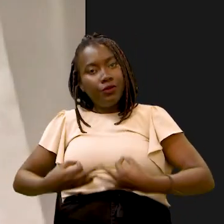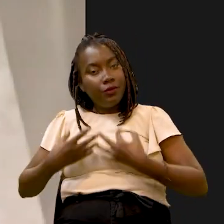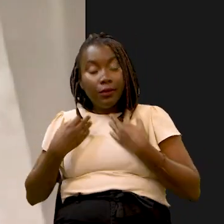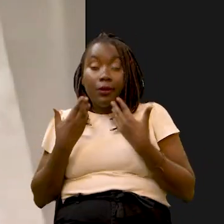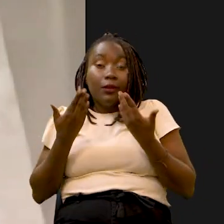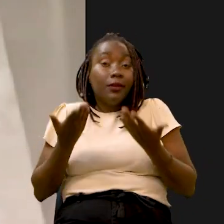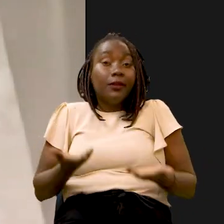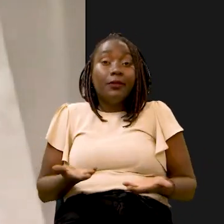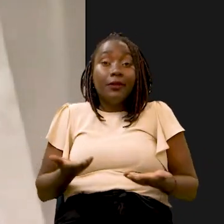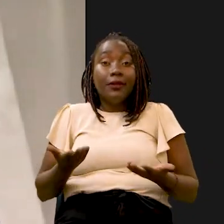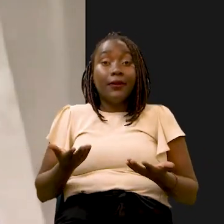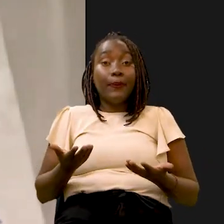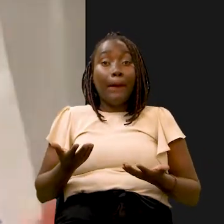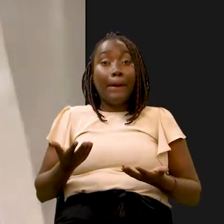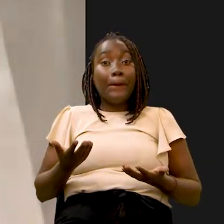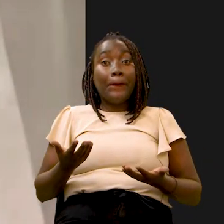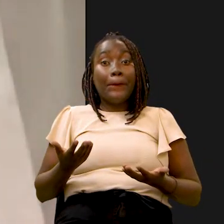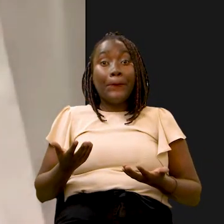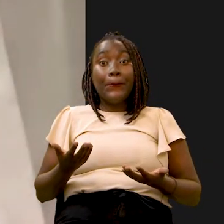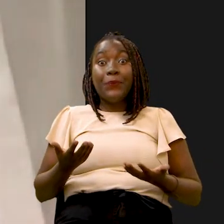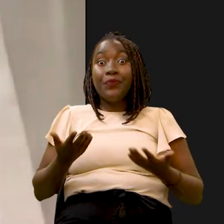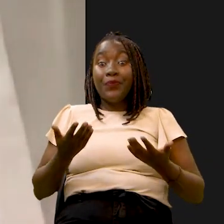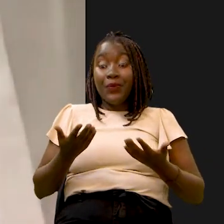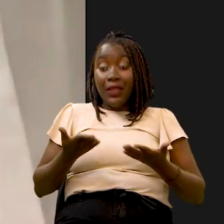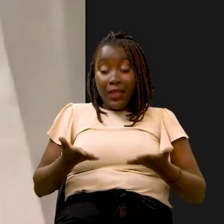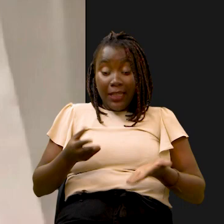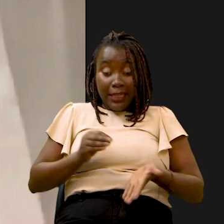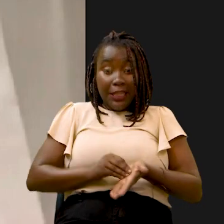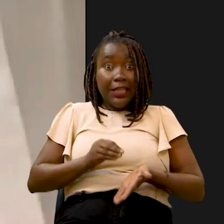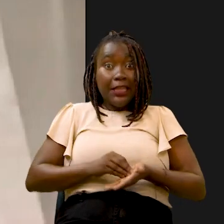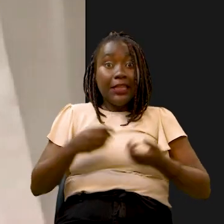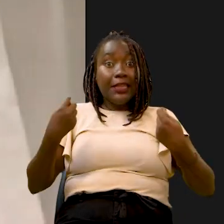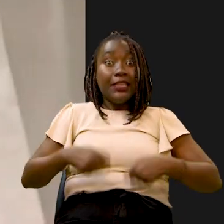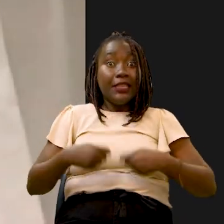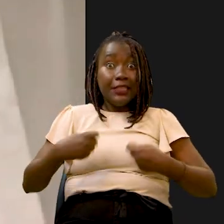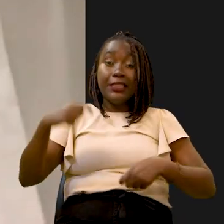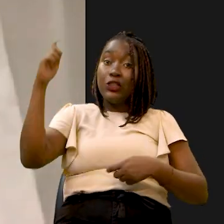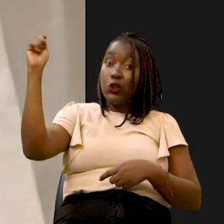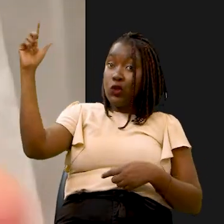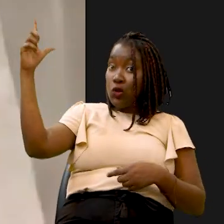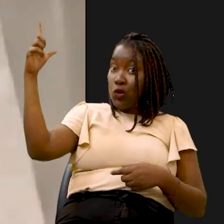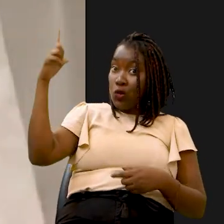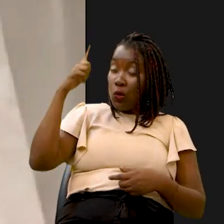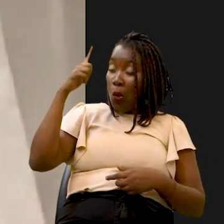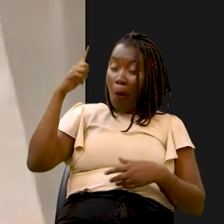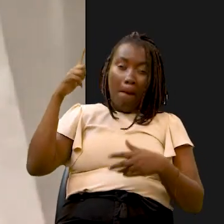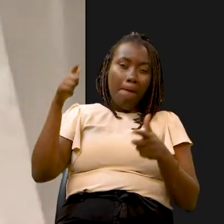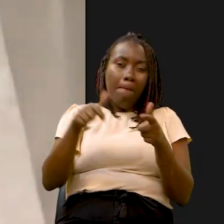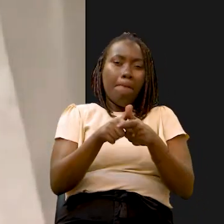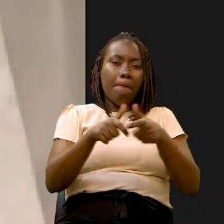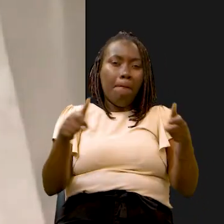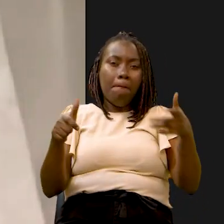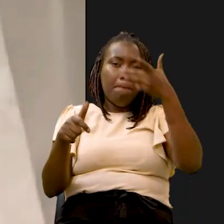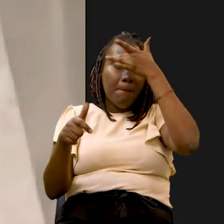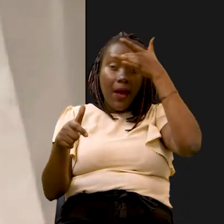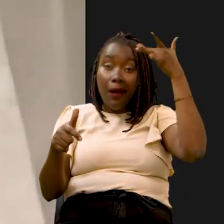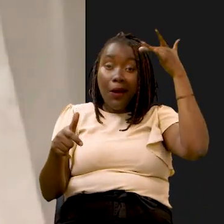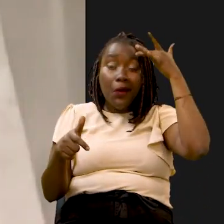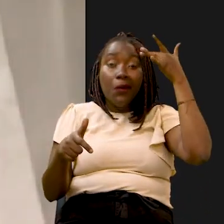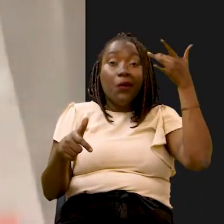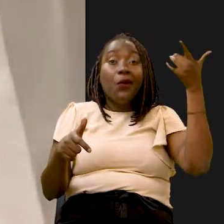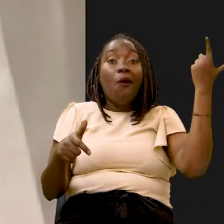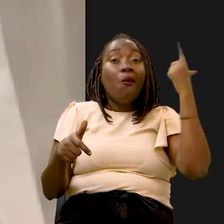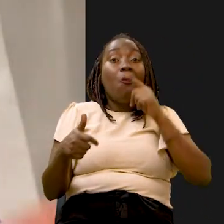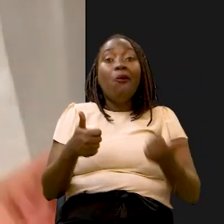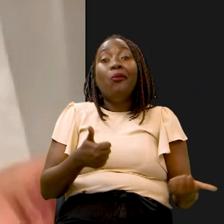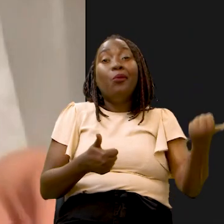de câncer, né? Então, essa necessidade do sol, normalmente, para a maioria das pessoas,